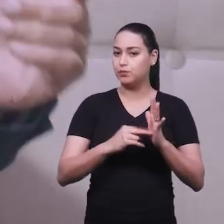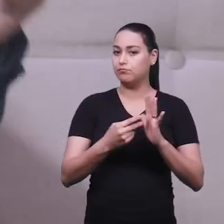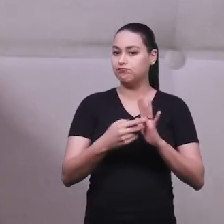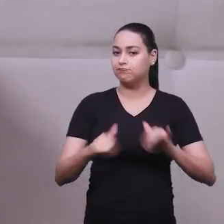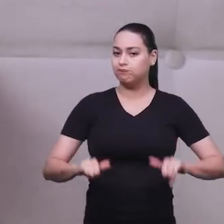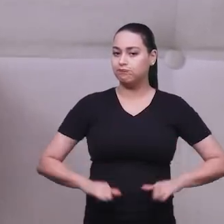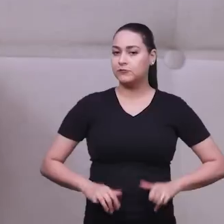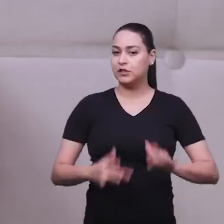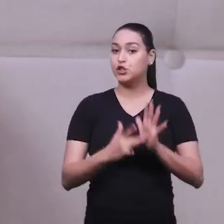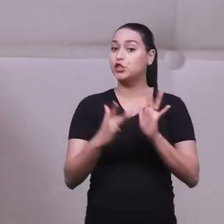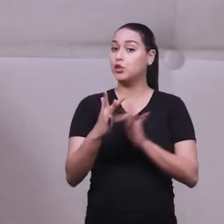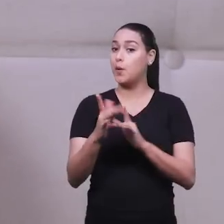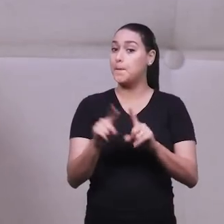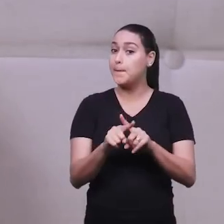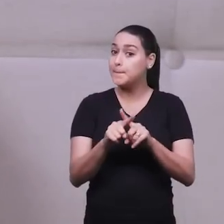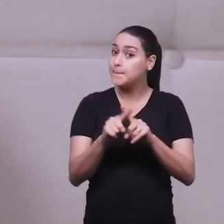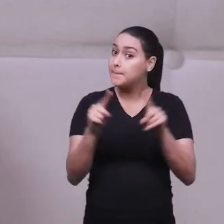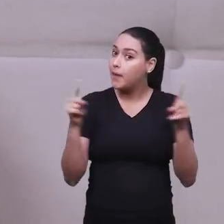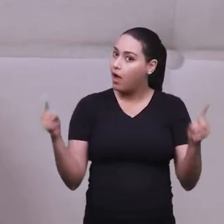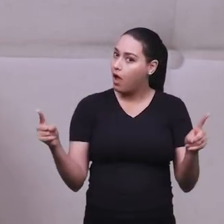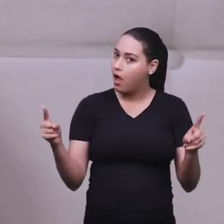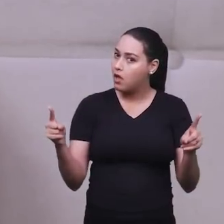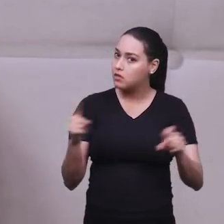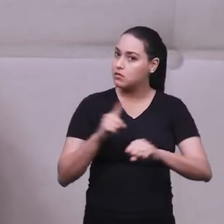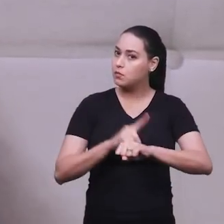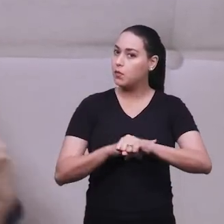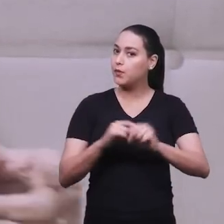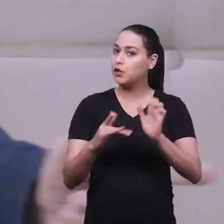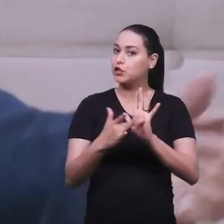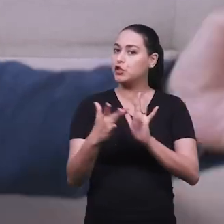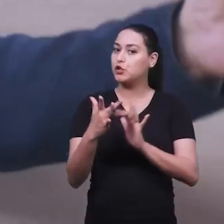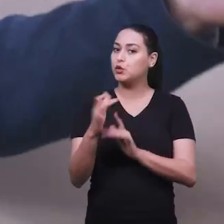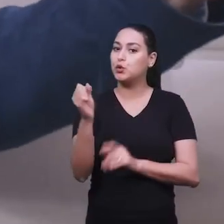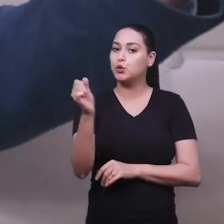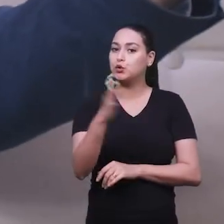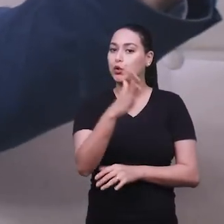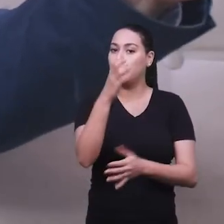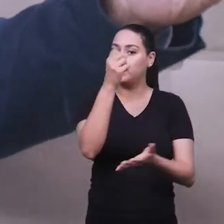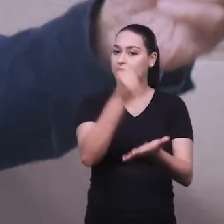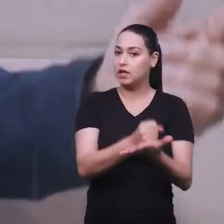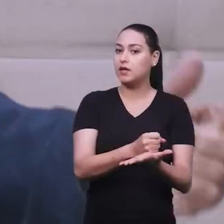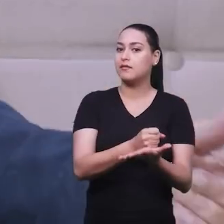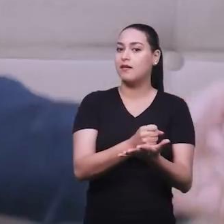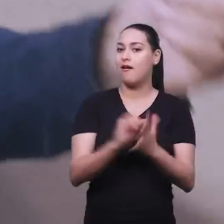o sofrimento do Senhor Jesus. Amém. Mas, quando